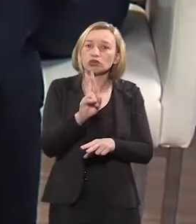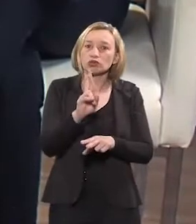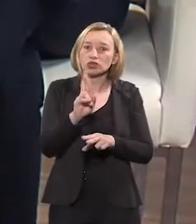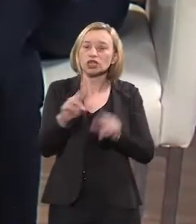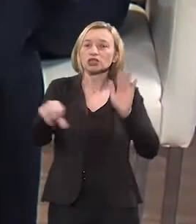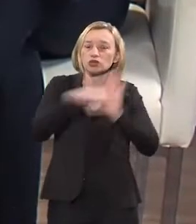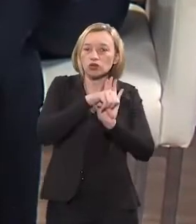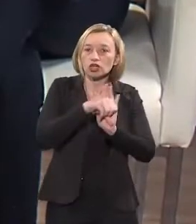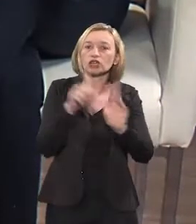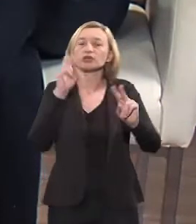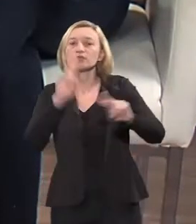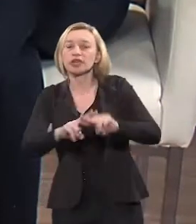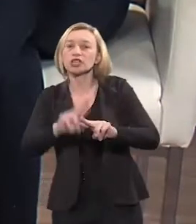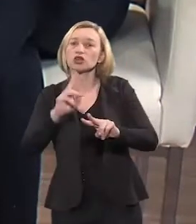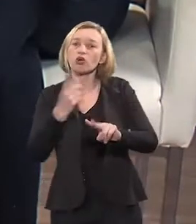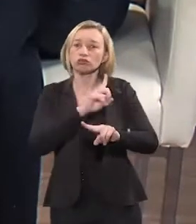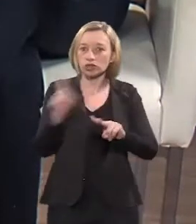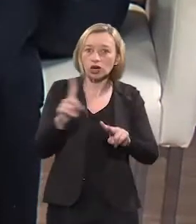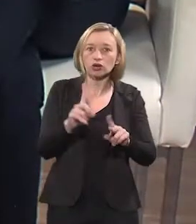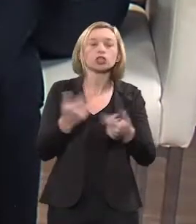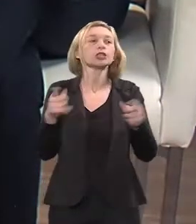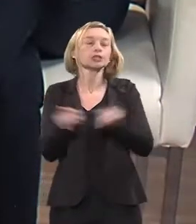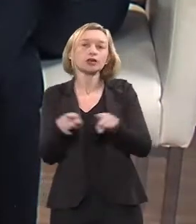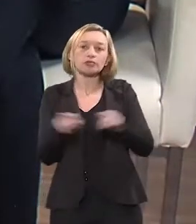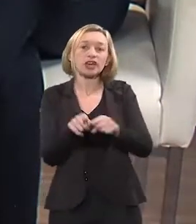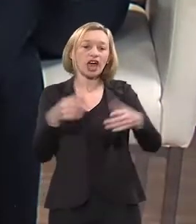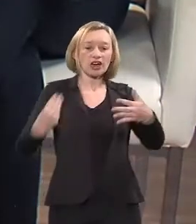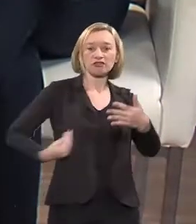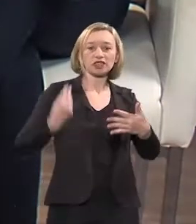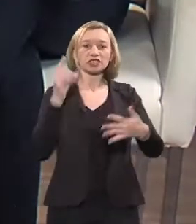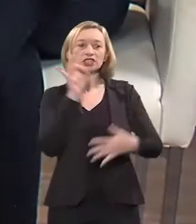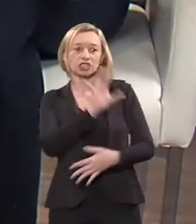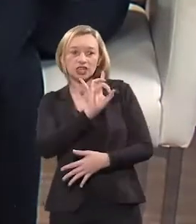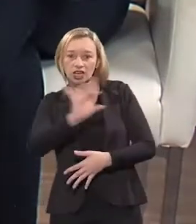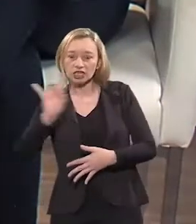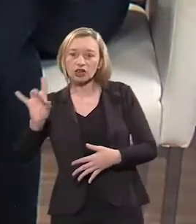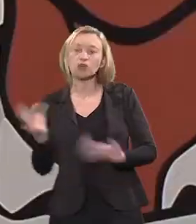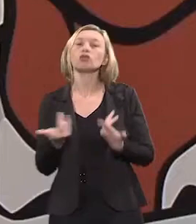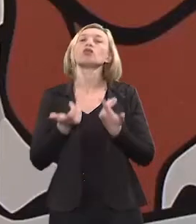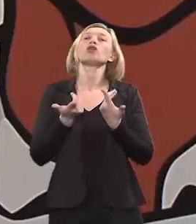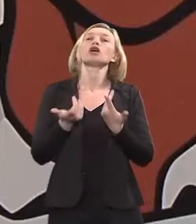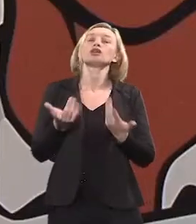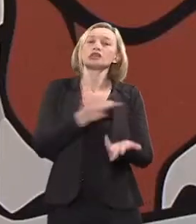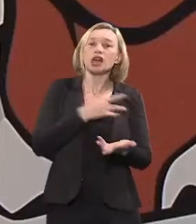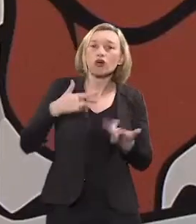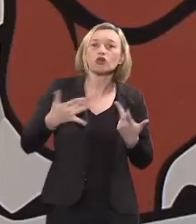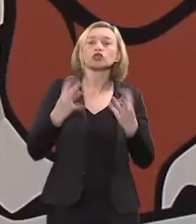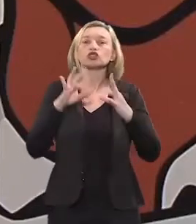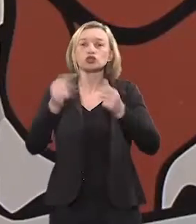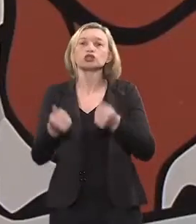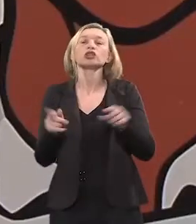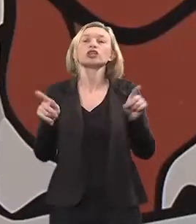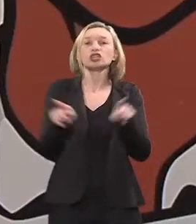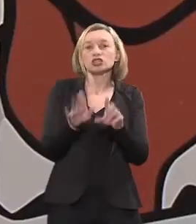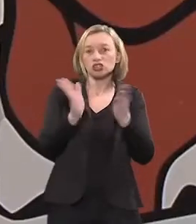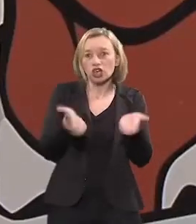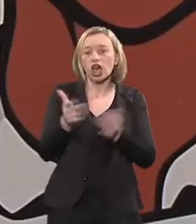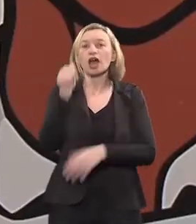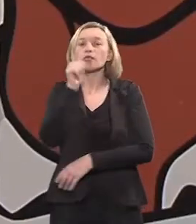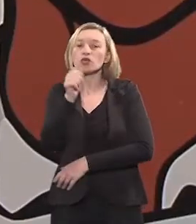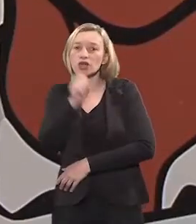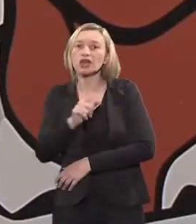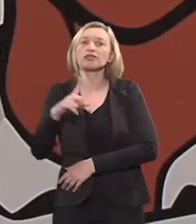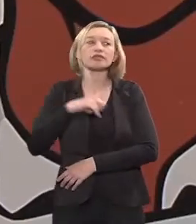responder o processo presa, além de serem enxergadas as peculiaridades de cada um, questões de saúde e, no caso específico da